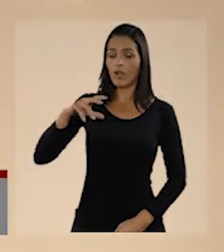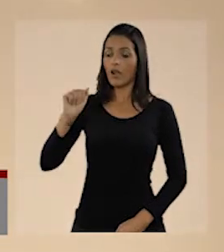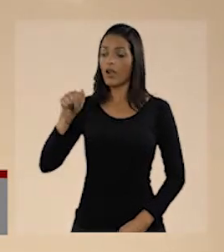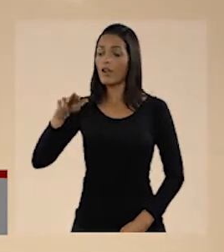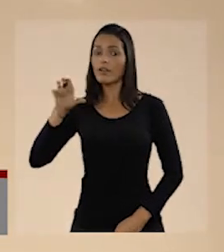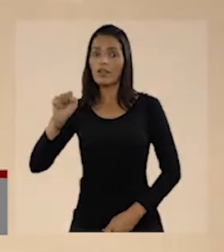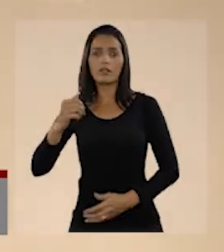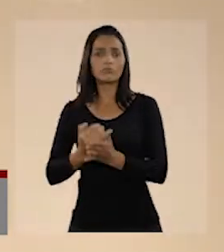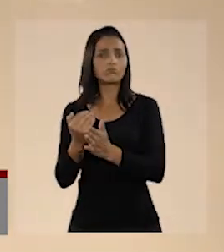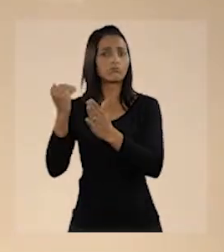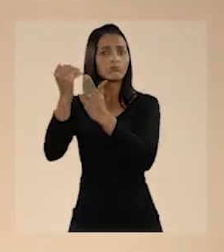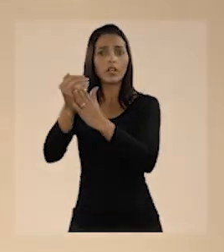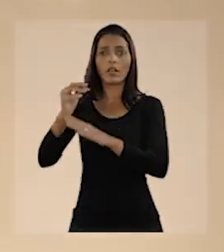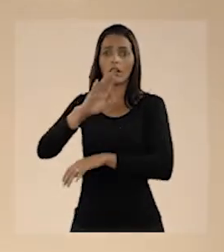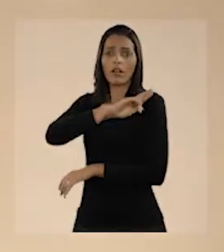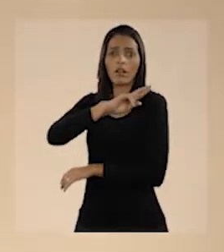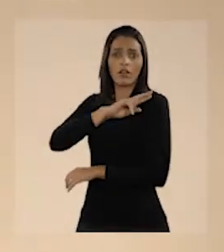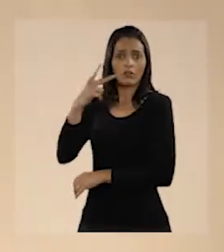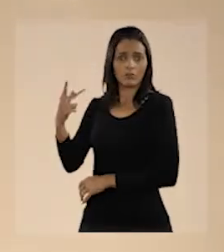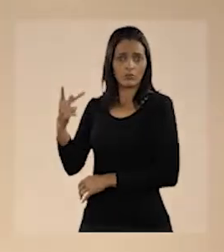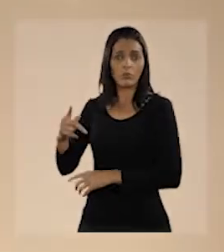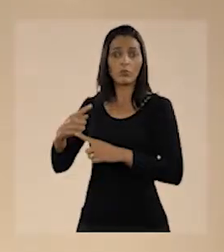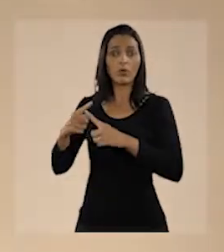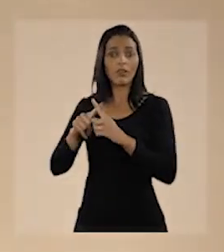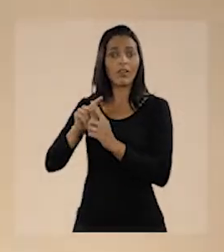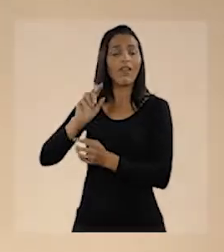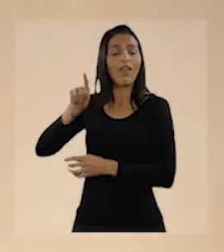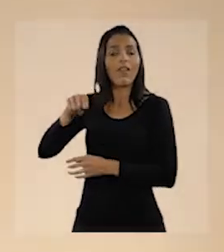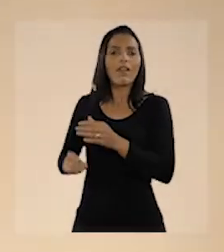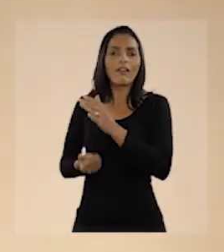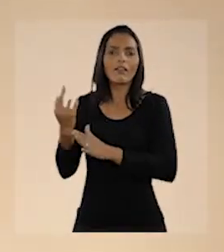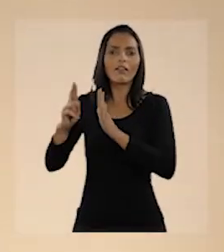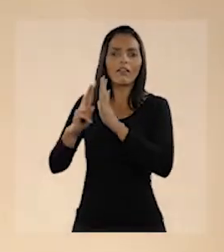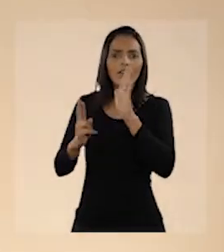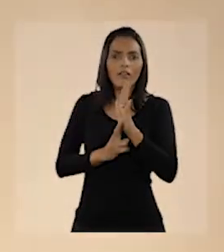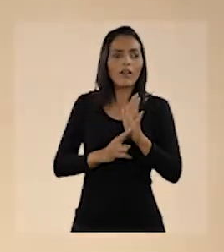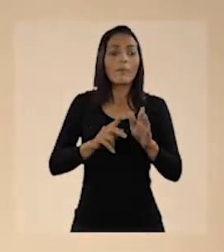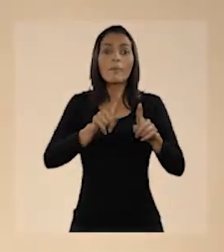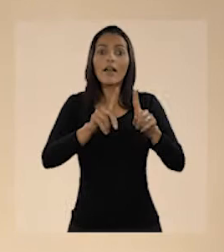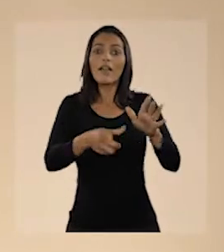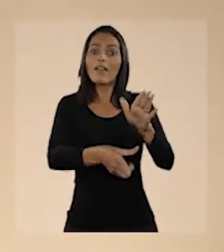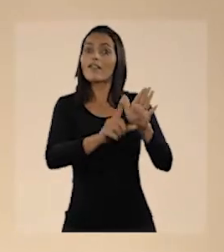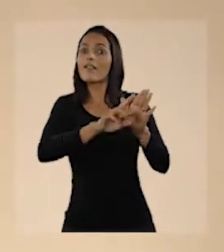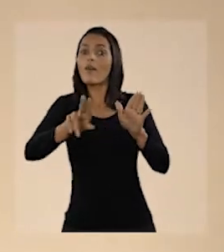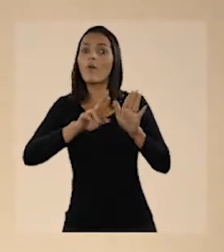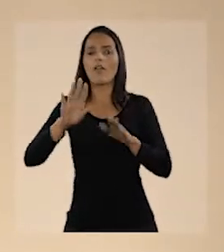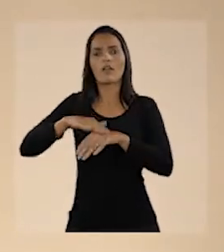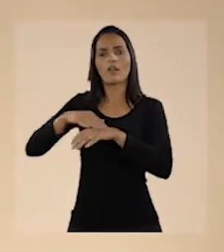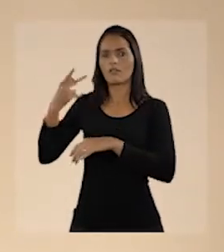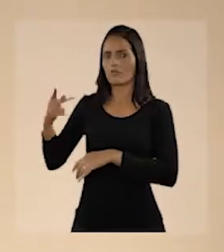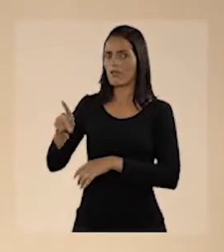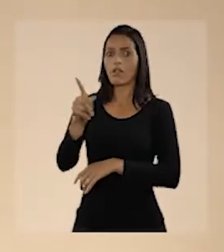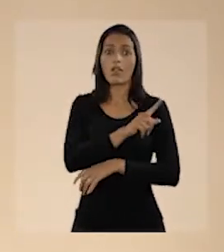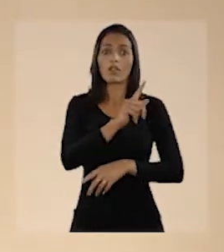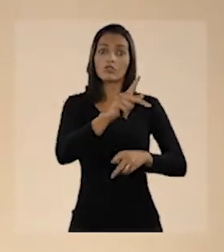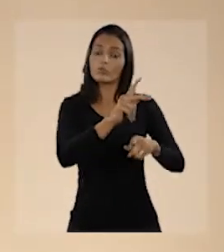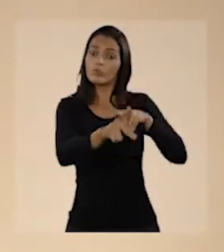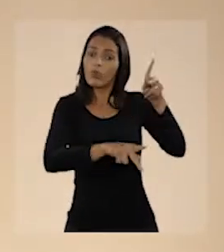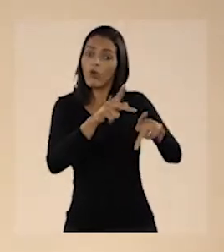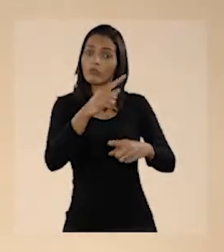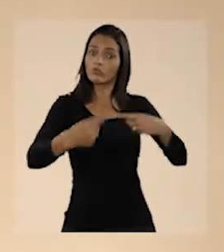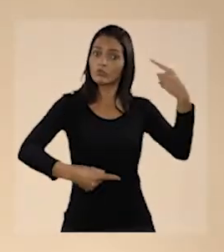de planos de saúde. A ANS ultrapassa a sua prerrogativa, porque regulamenta algo que deveria ser trabalhado e discutido